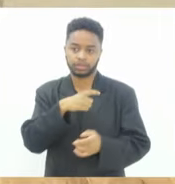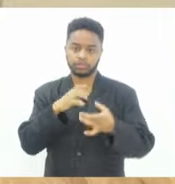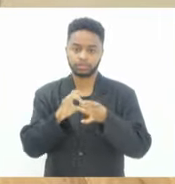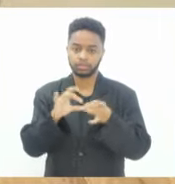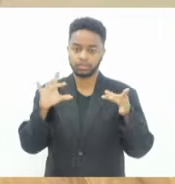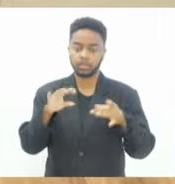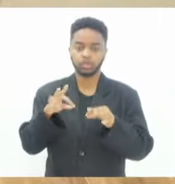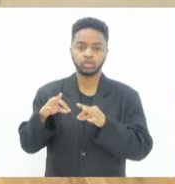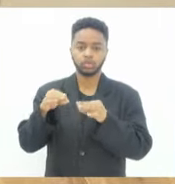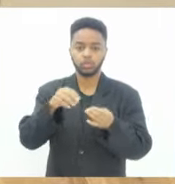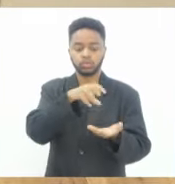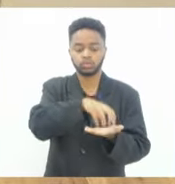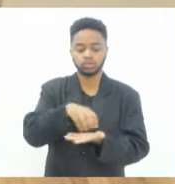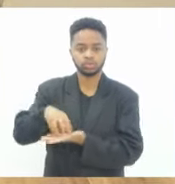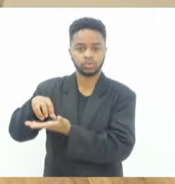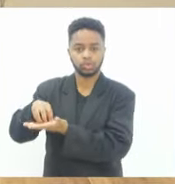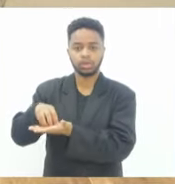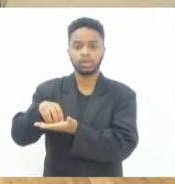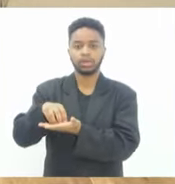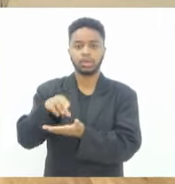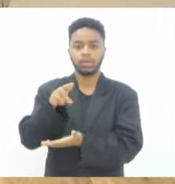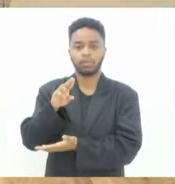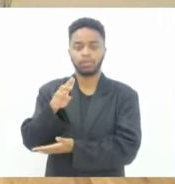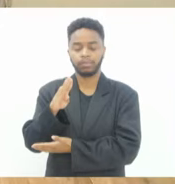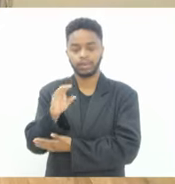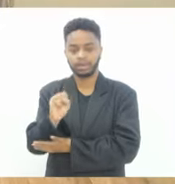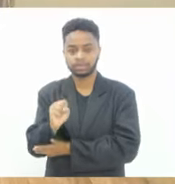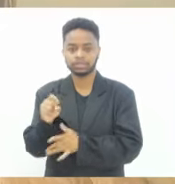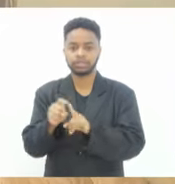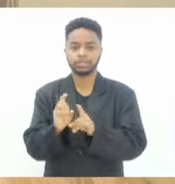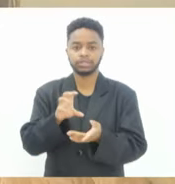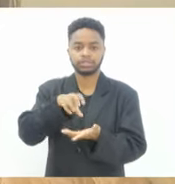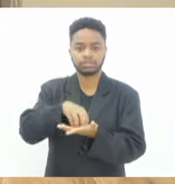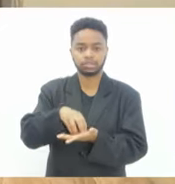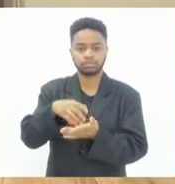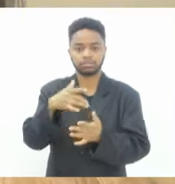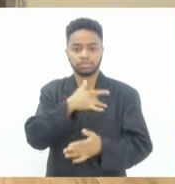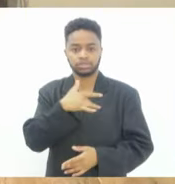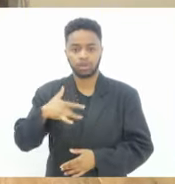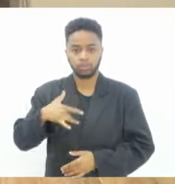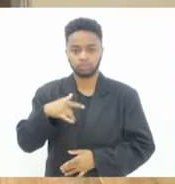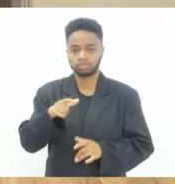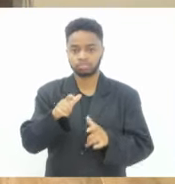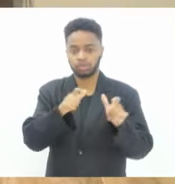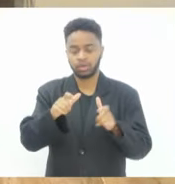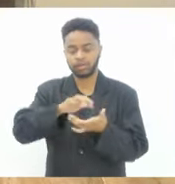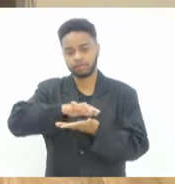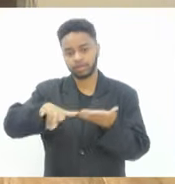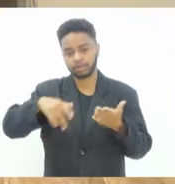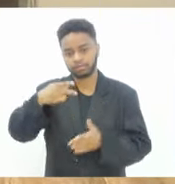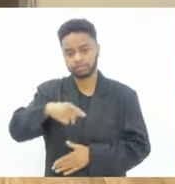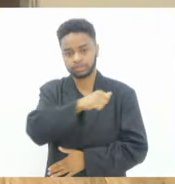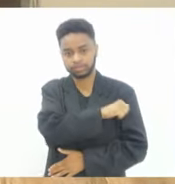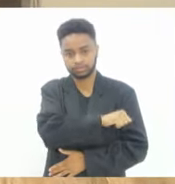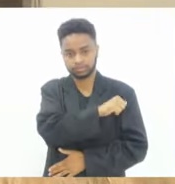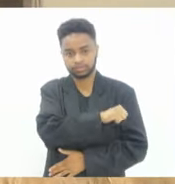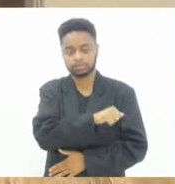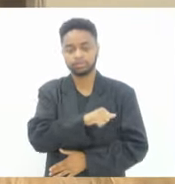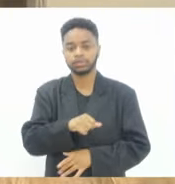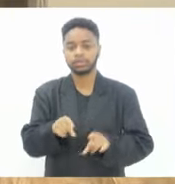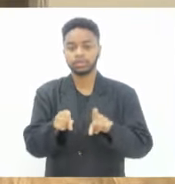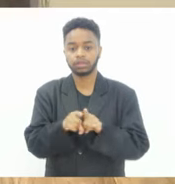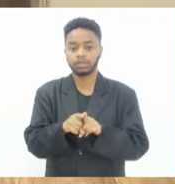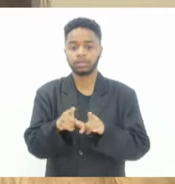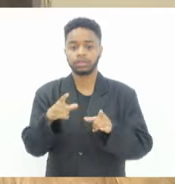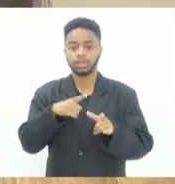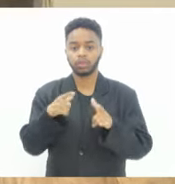as 238 clínicas da família e centros municipais de saúde espalhados pela cidade, além do Supercentro Carioca de Vacinação